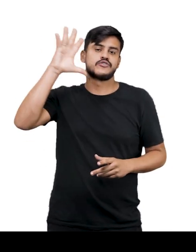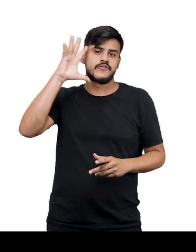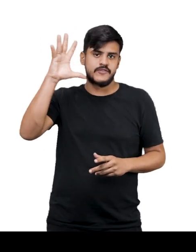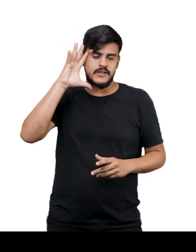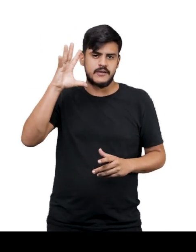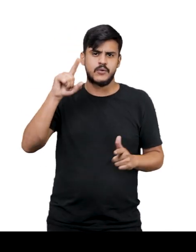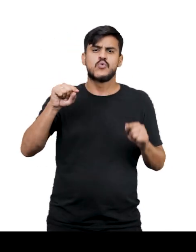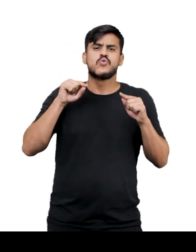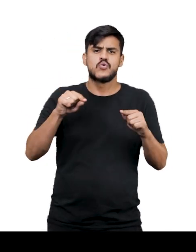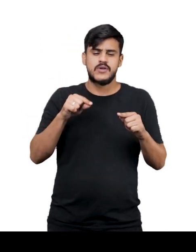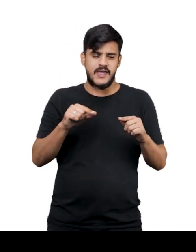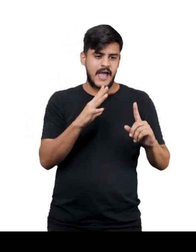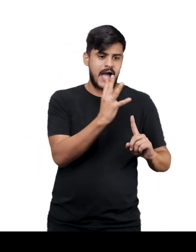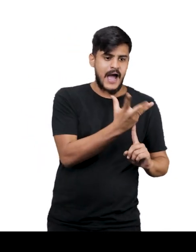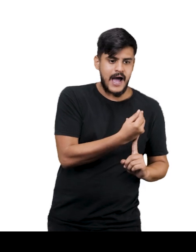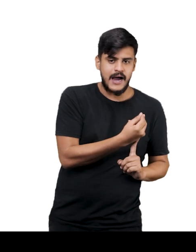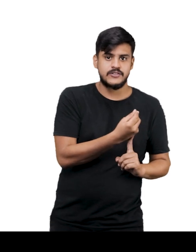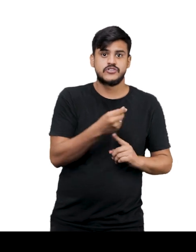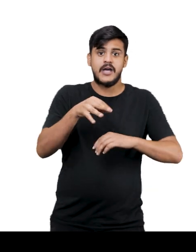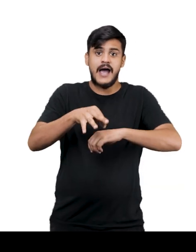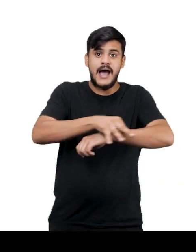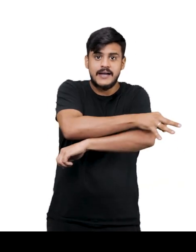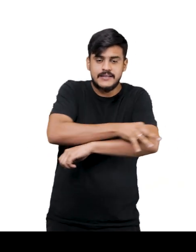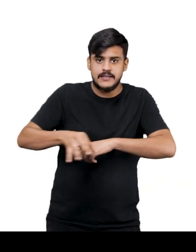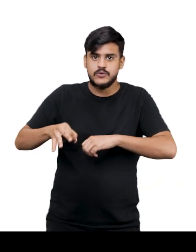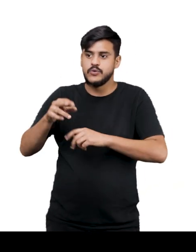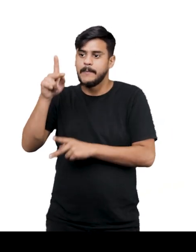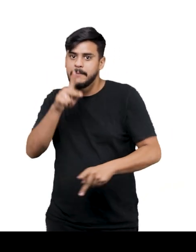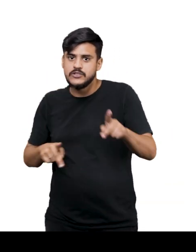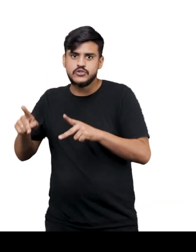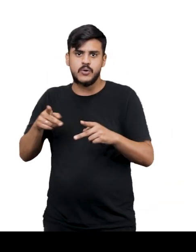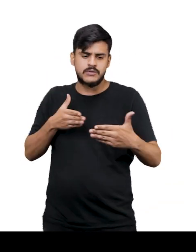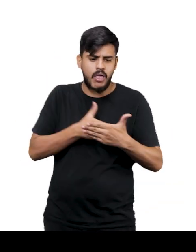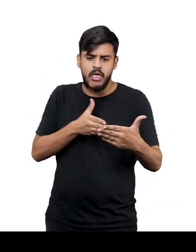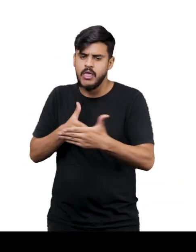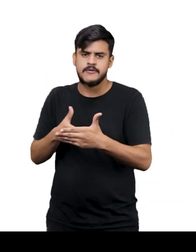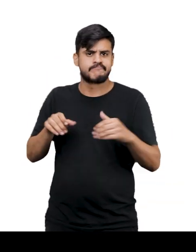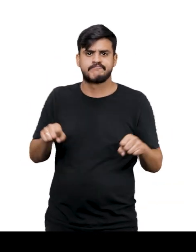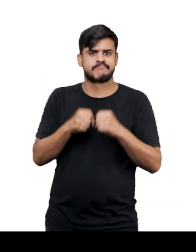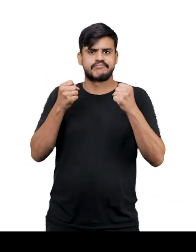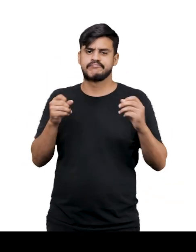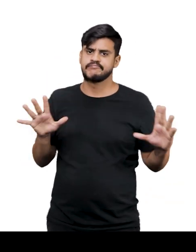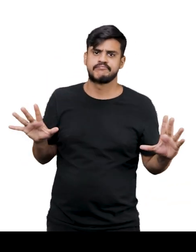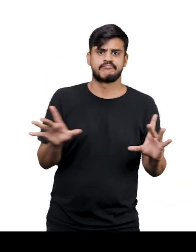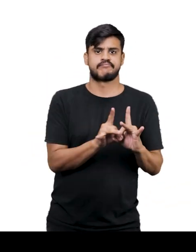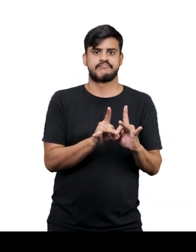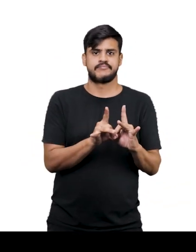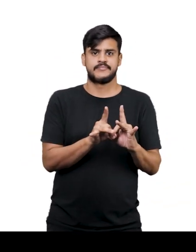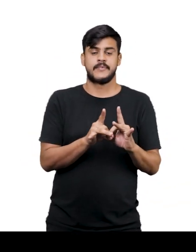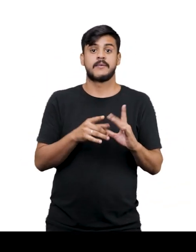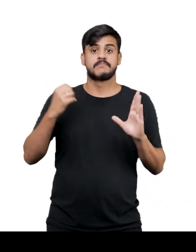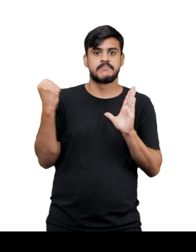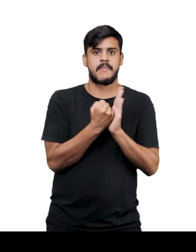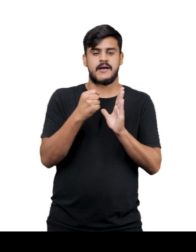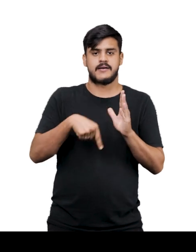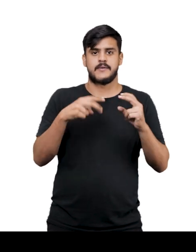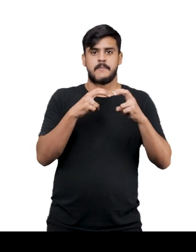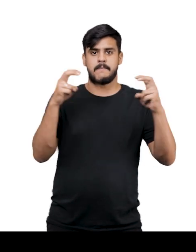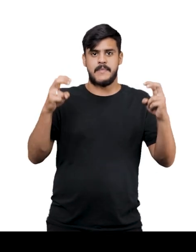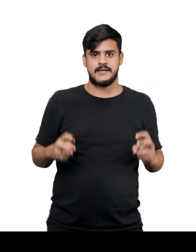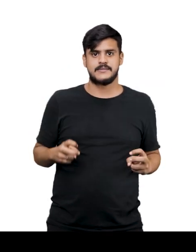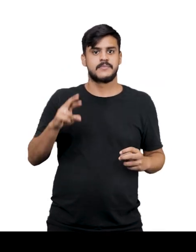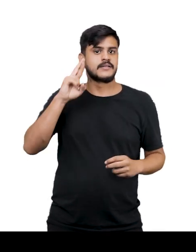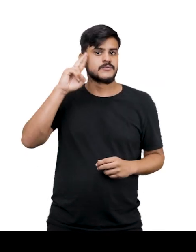ilustra a mesma filosofia de romper fronteiras entre a arte, a arquitetura e o público. um traço marcante